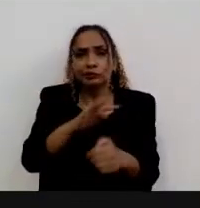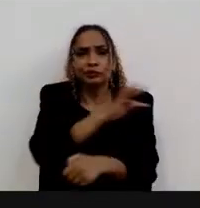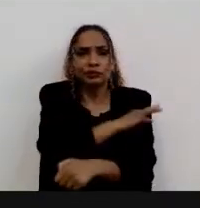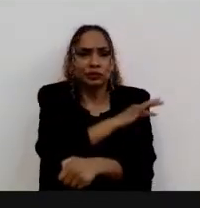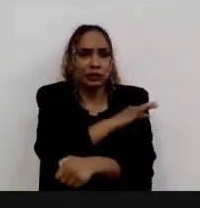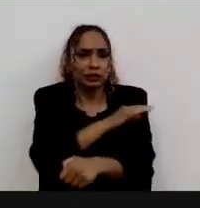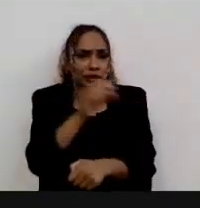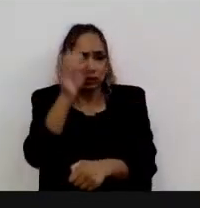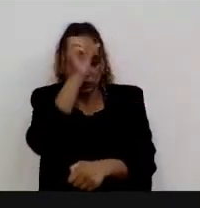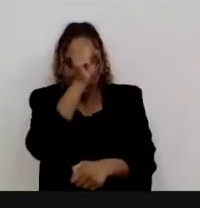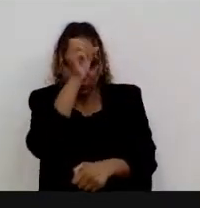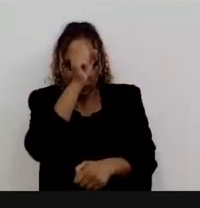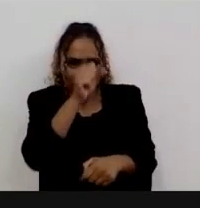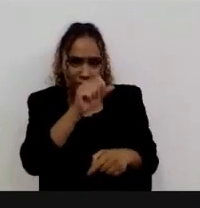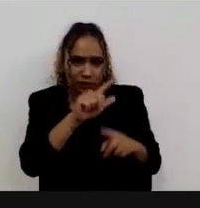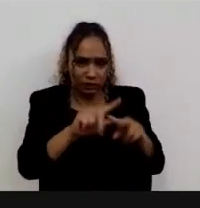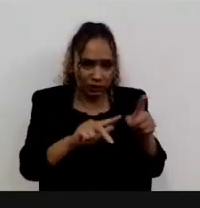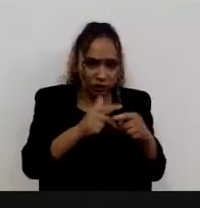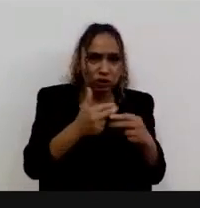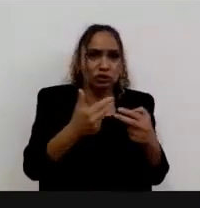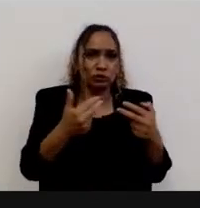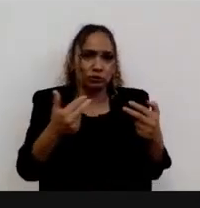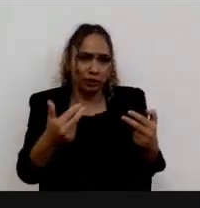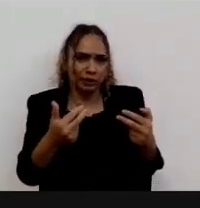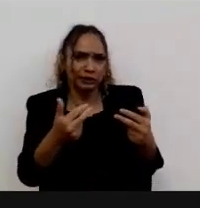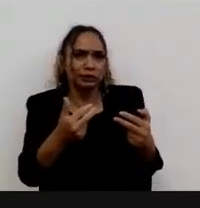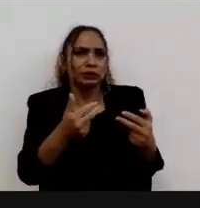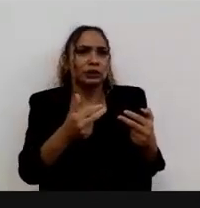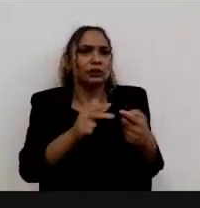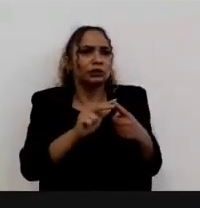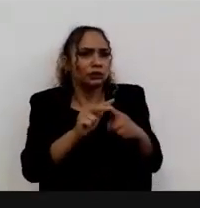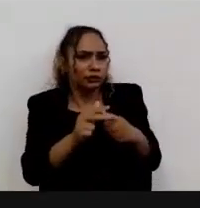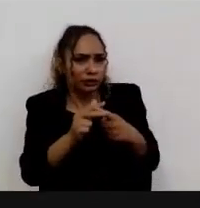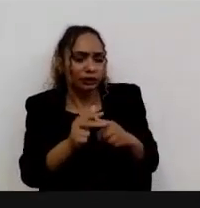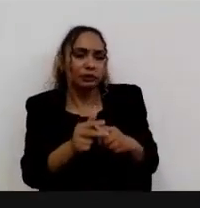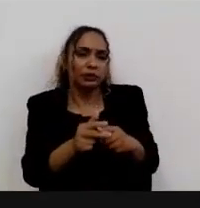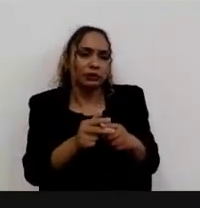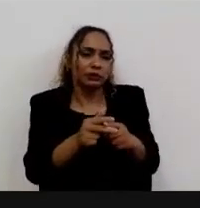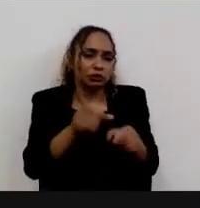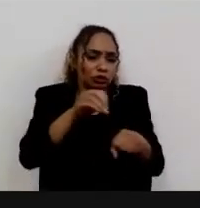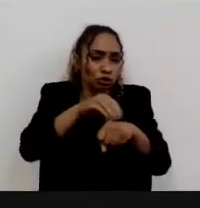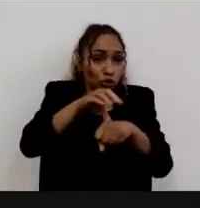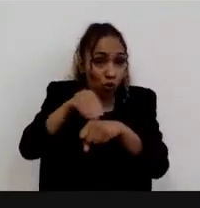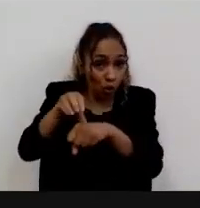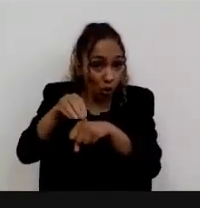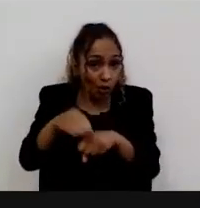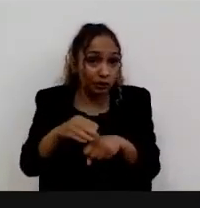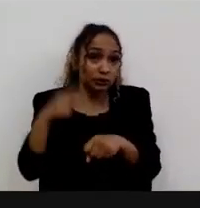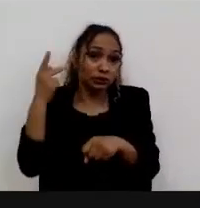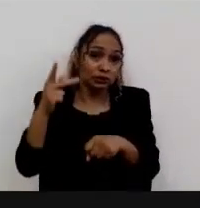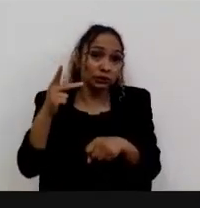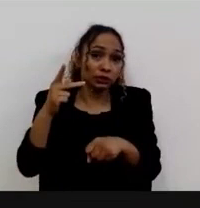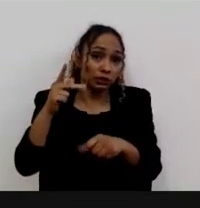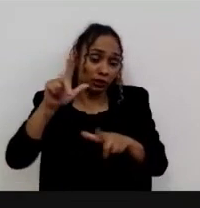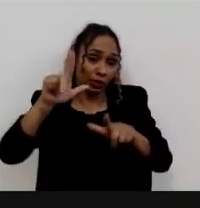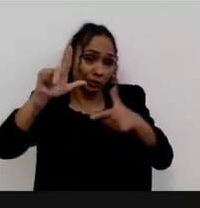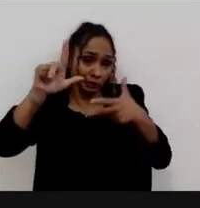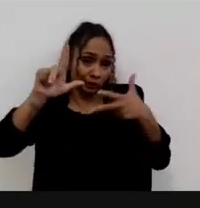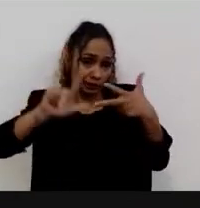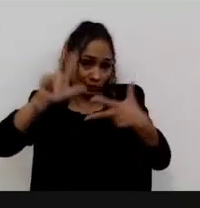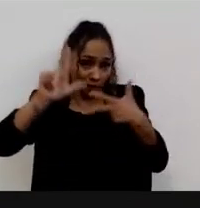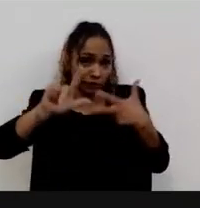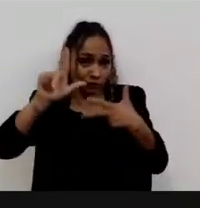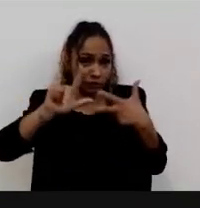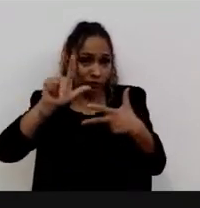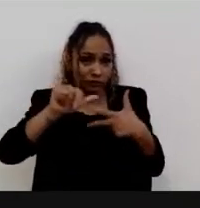aprendizagem de máquina, desenvolver uma ferramenta de recomendação de ações legislativas aos senadores da 57ª